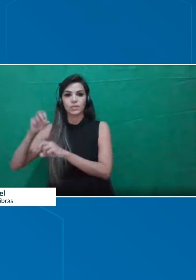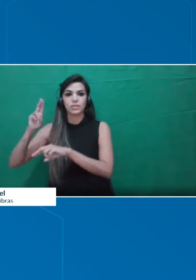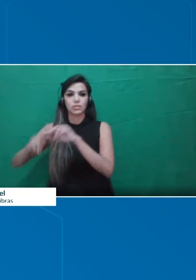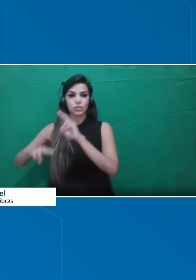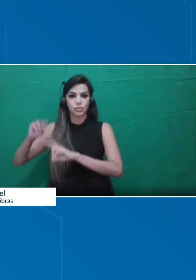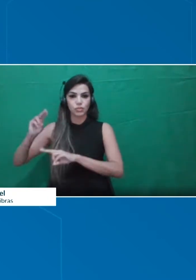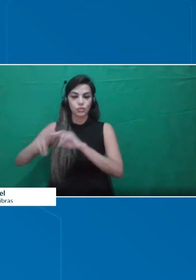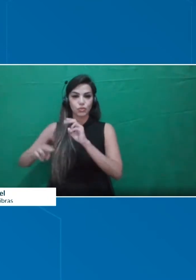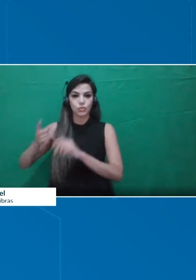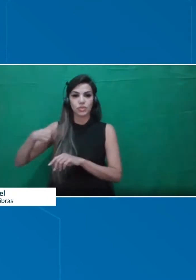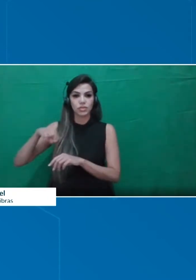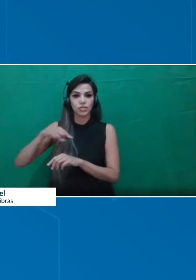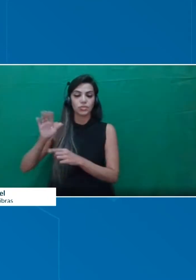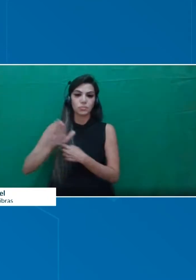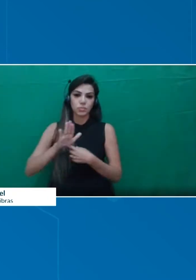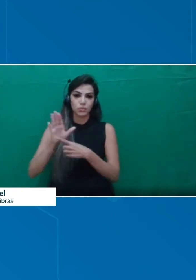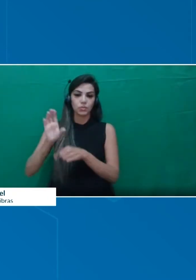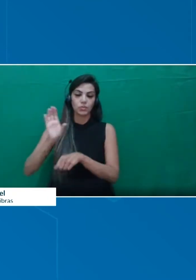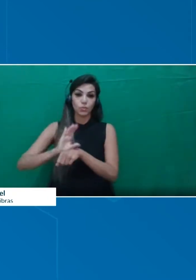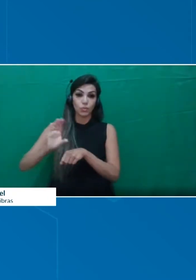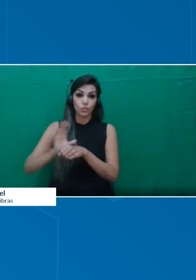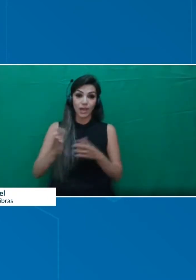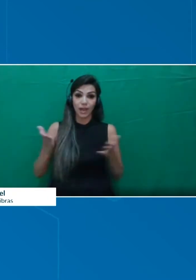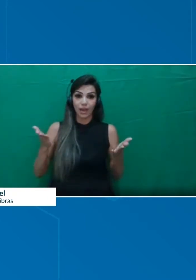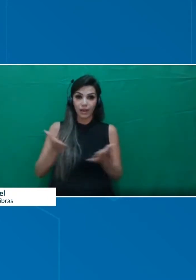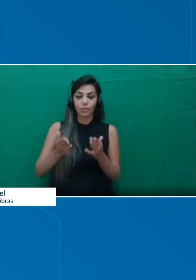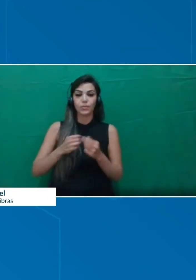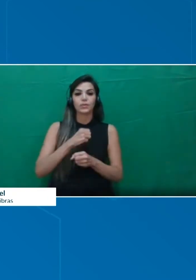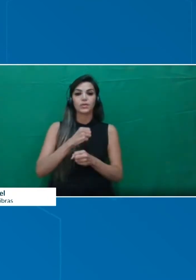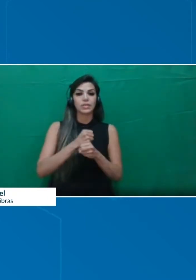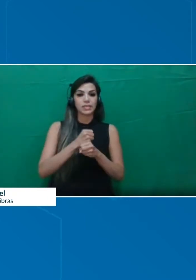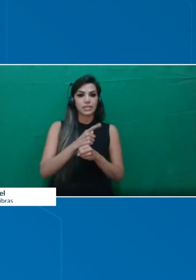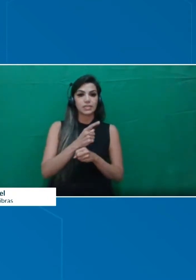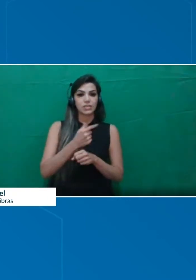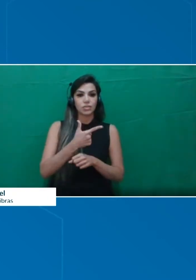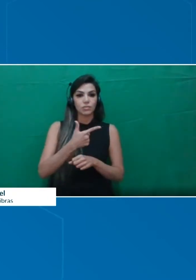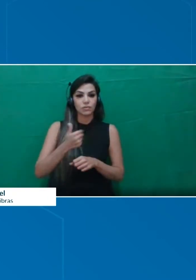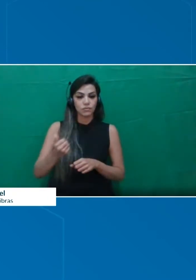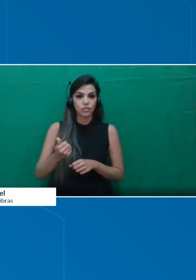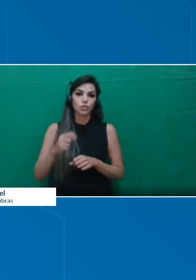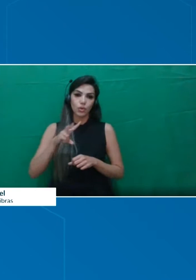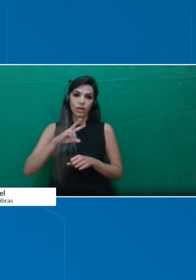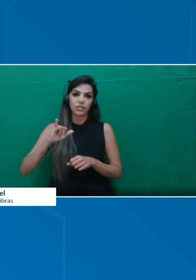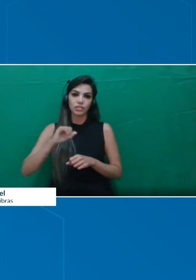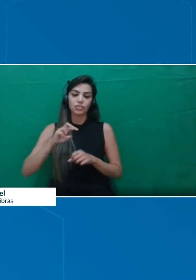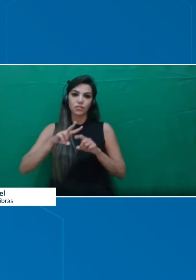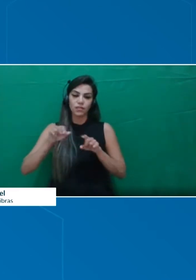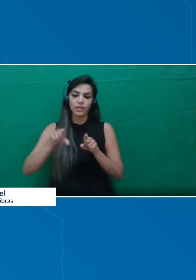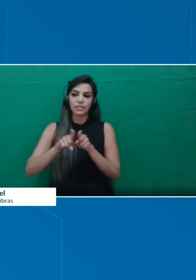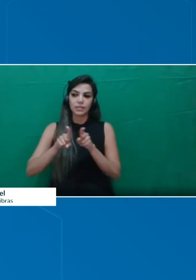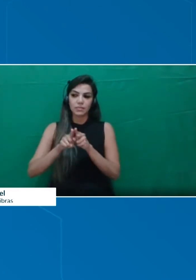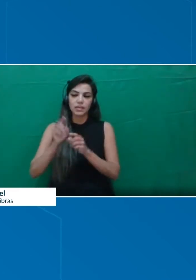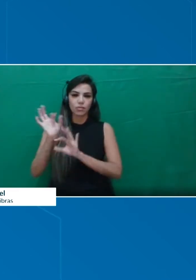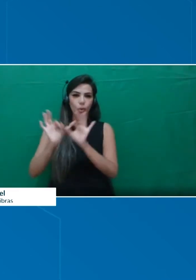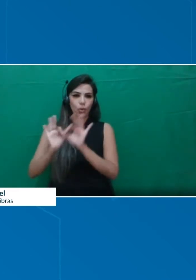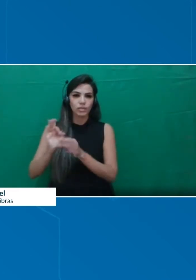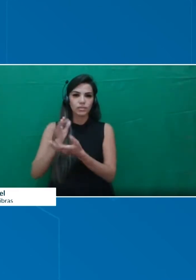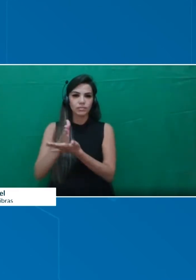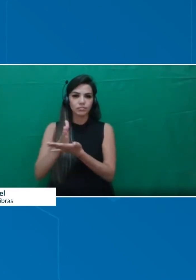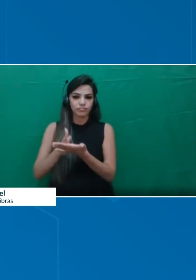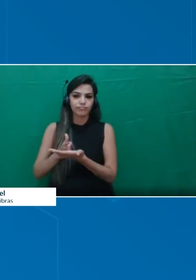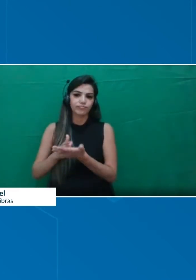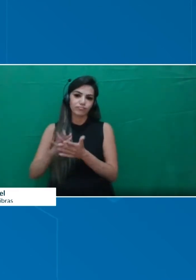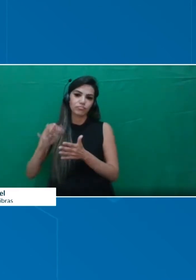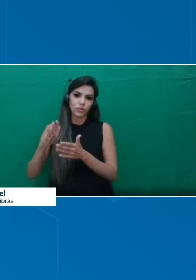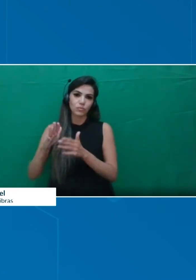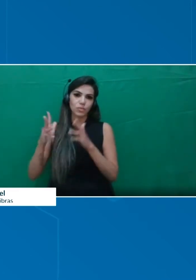da apresentação dos cursos. E esse ano, de maneira similar a essa distribuição do ano passado, a gente está constituindo esse primeiro